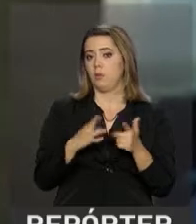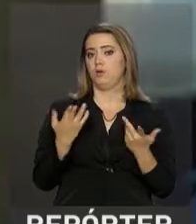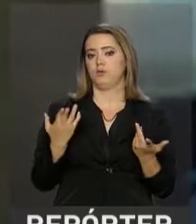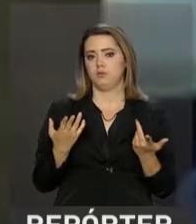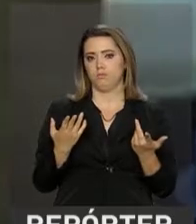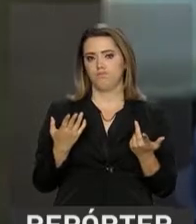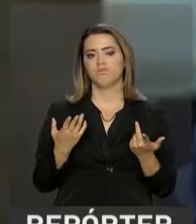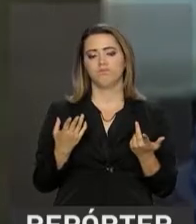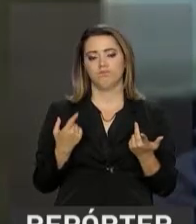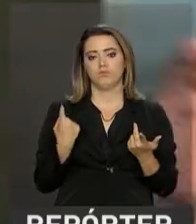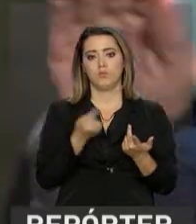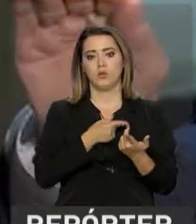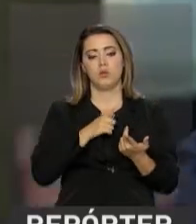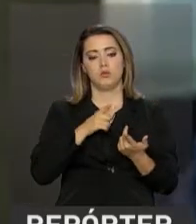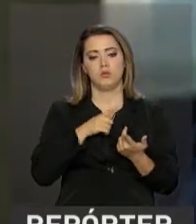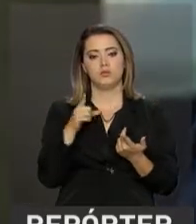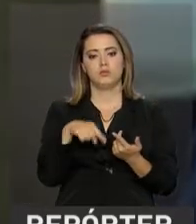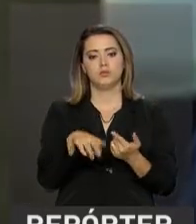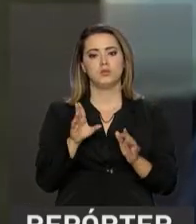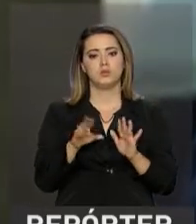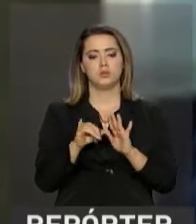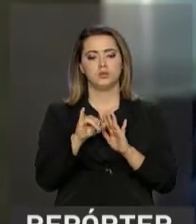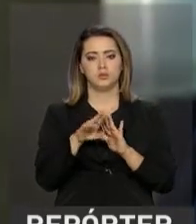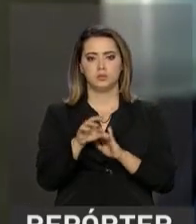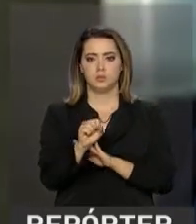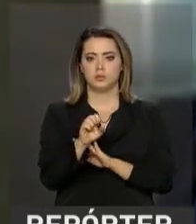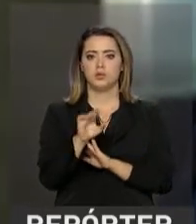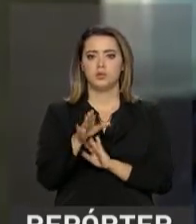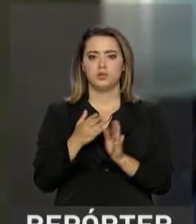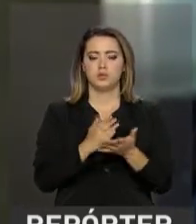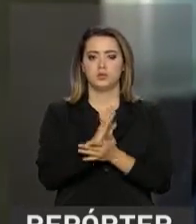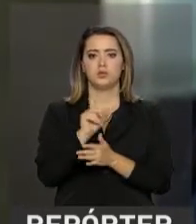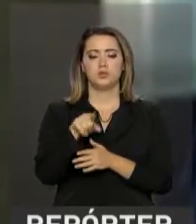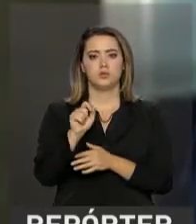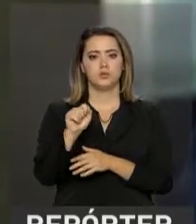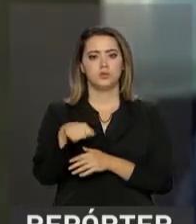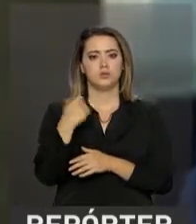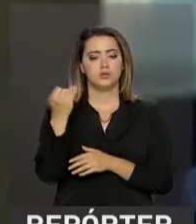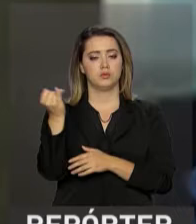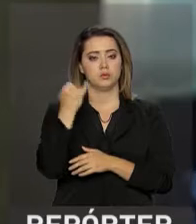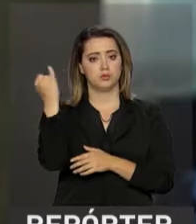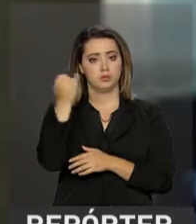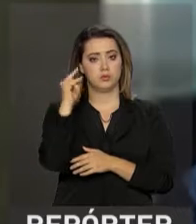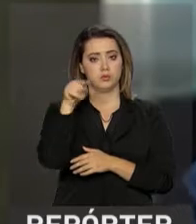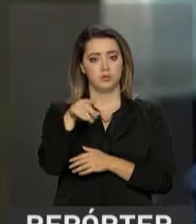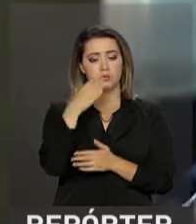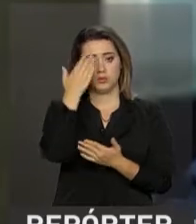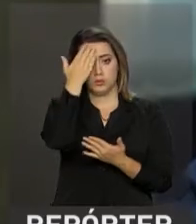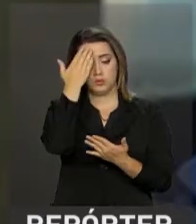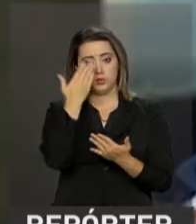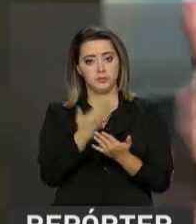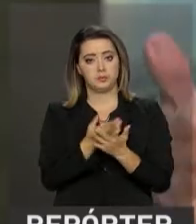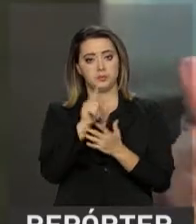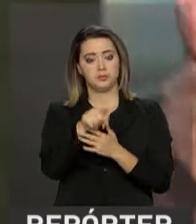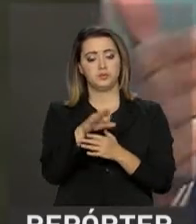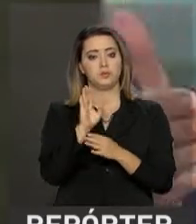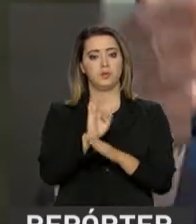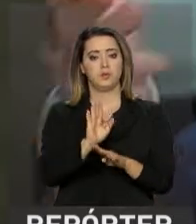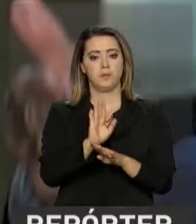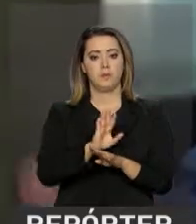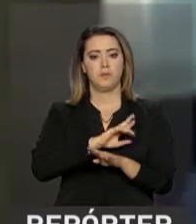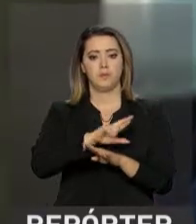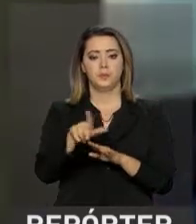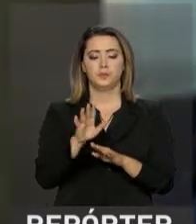que nós temos aprovado é um sinalizador importante certamente ajudaria